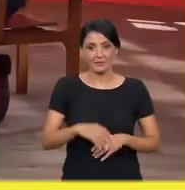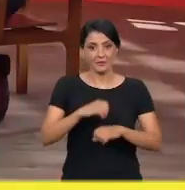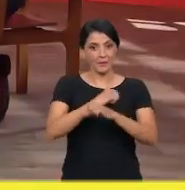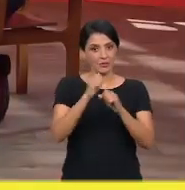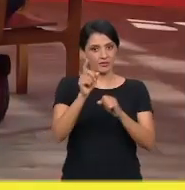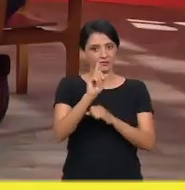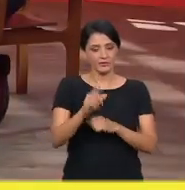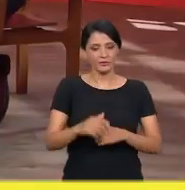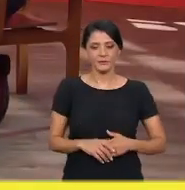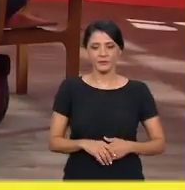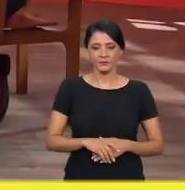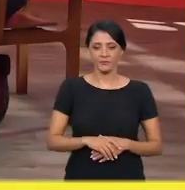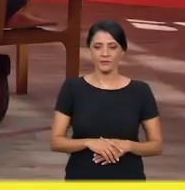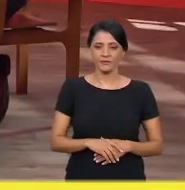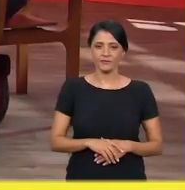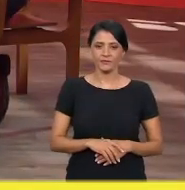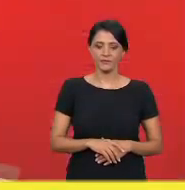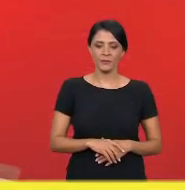impossível.